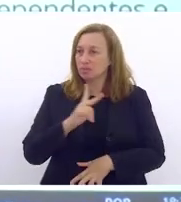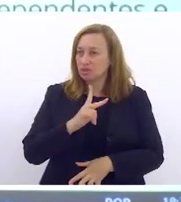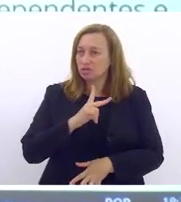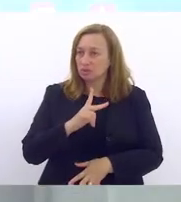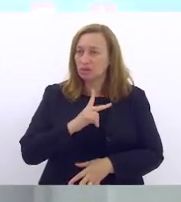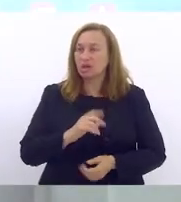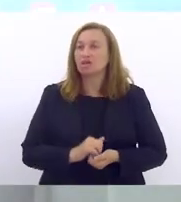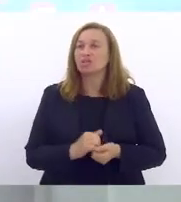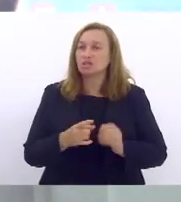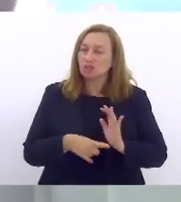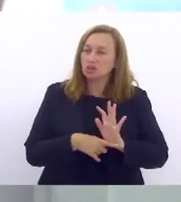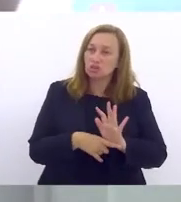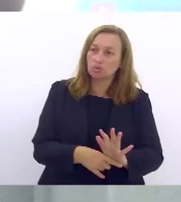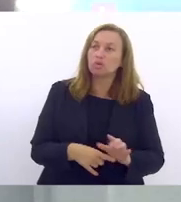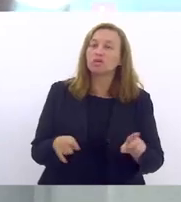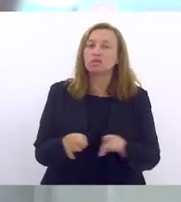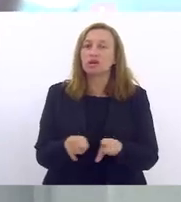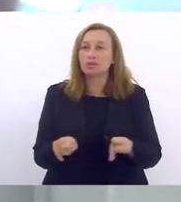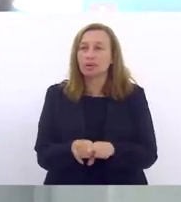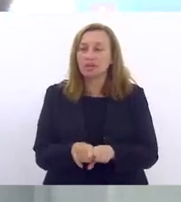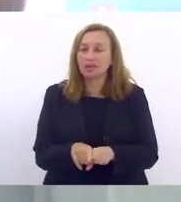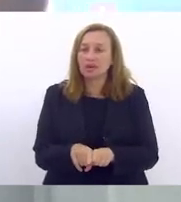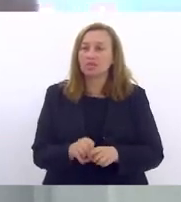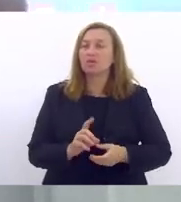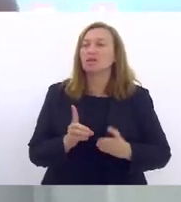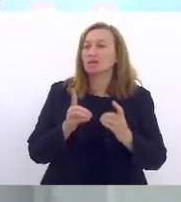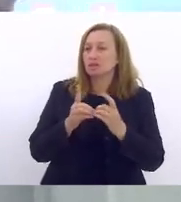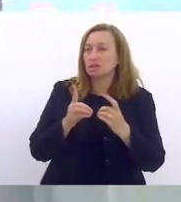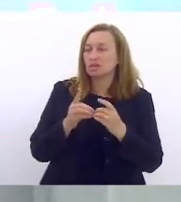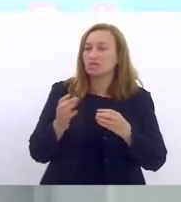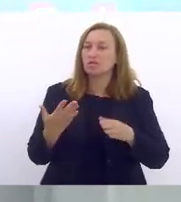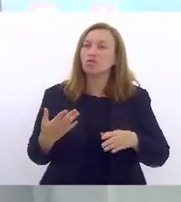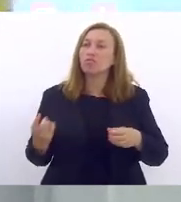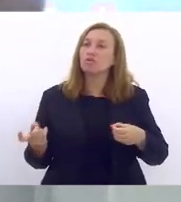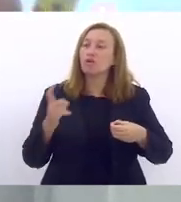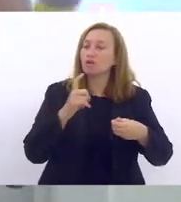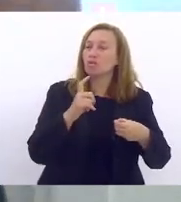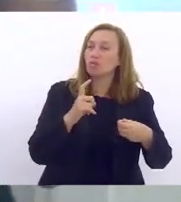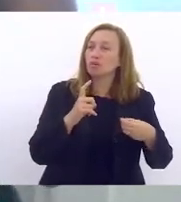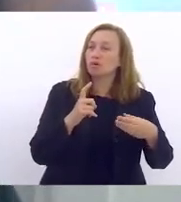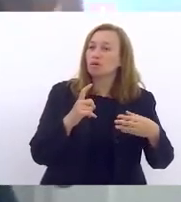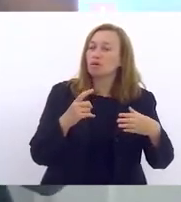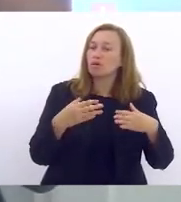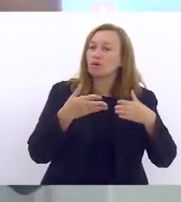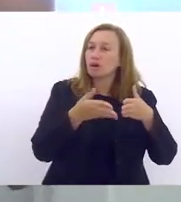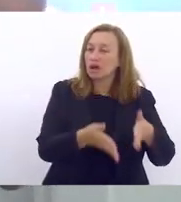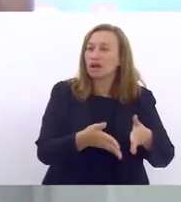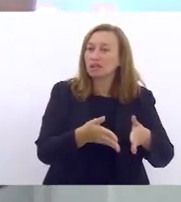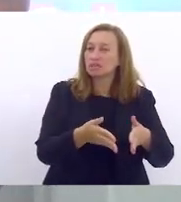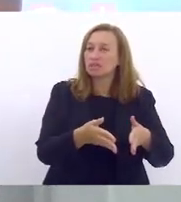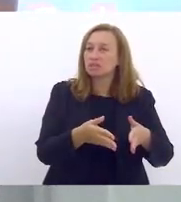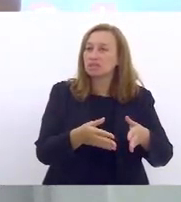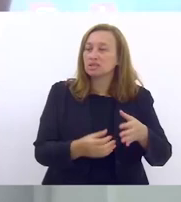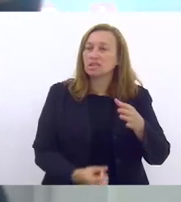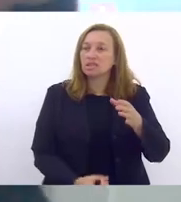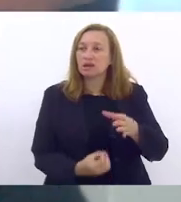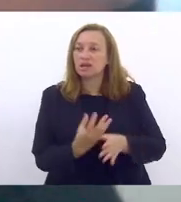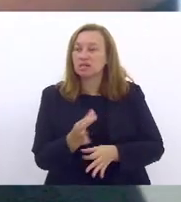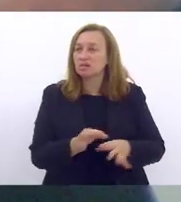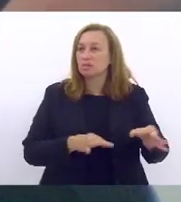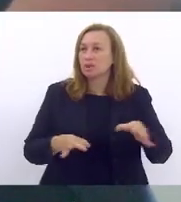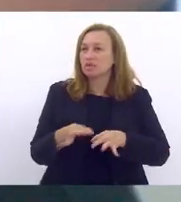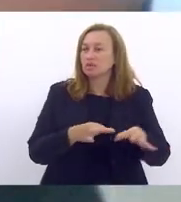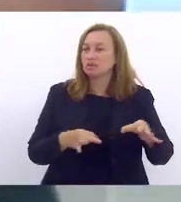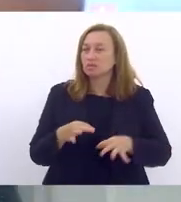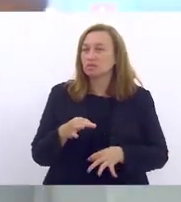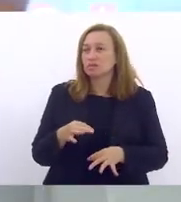tiver. A gente também tem um atendimento individual voltado para ajudar na construção do plano de parto. E aí já foi